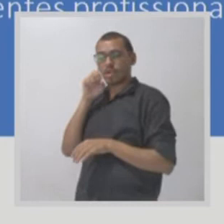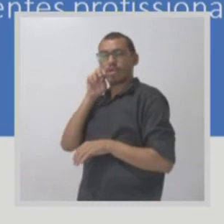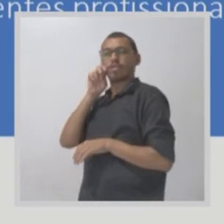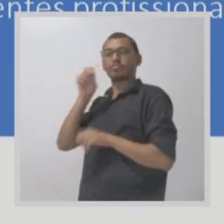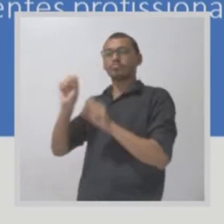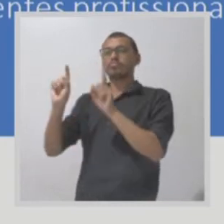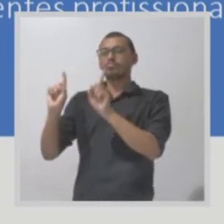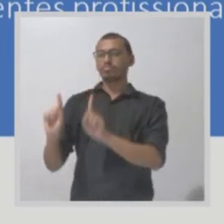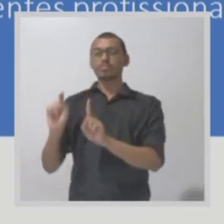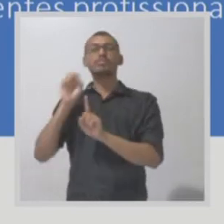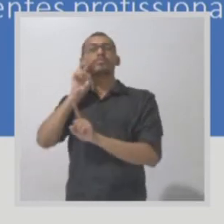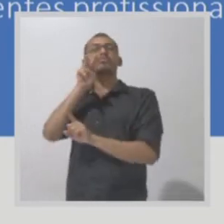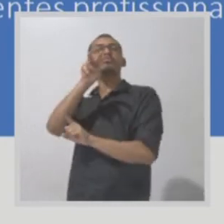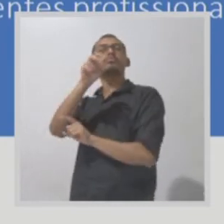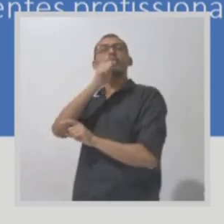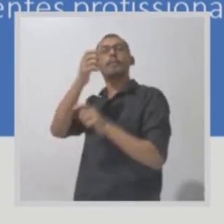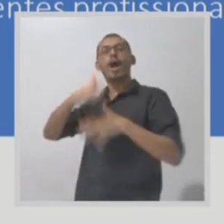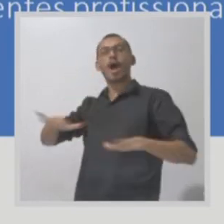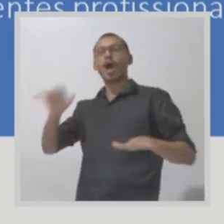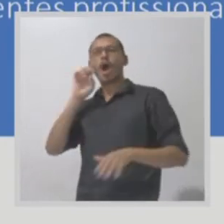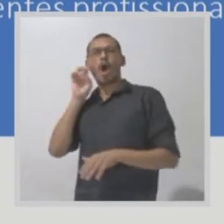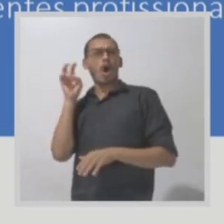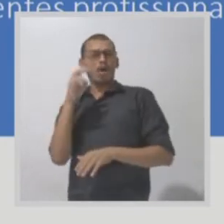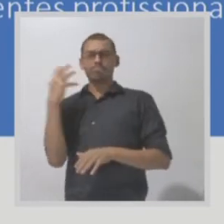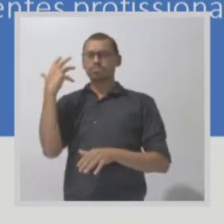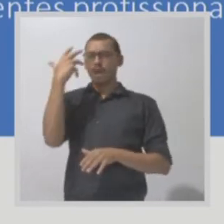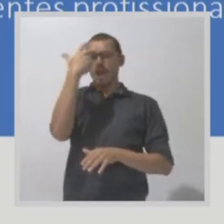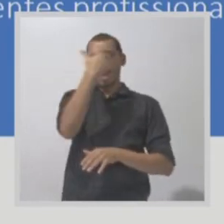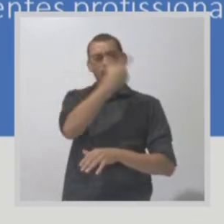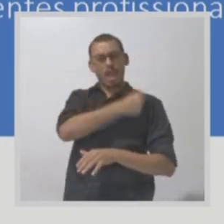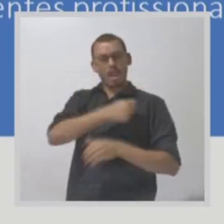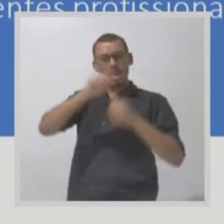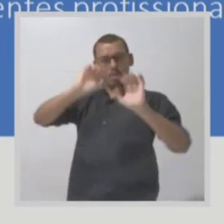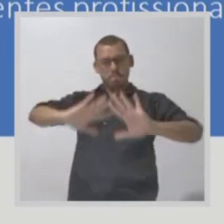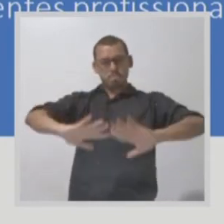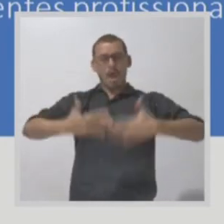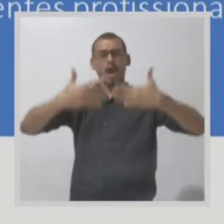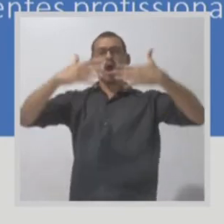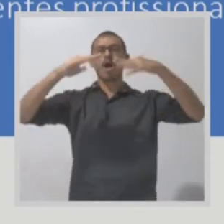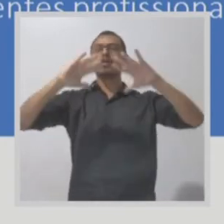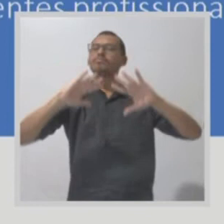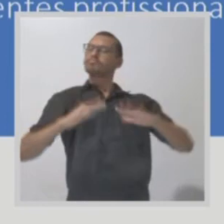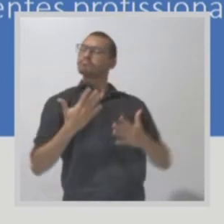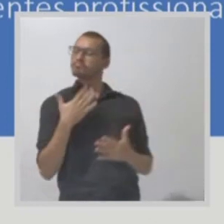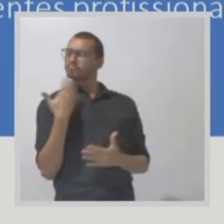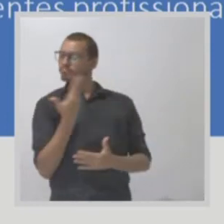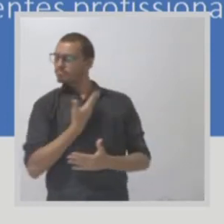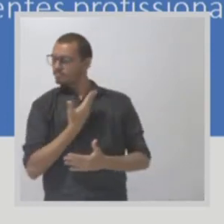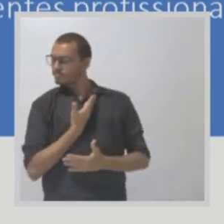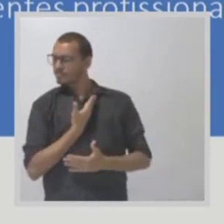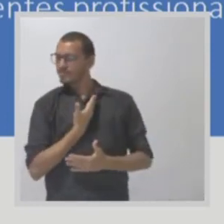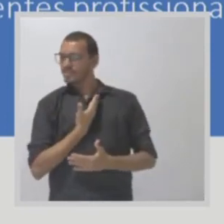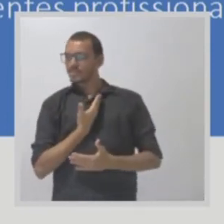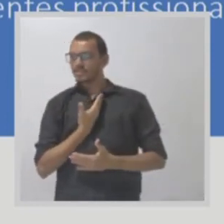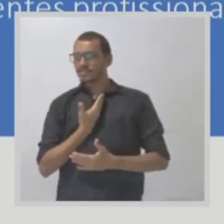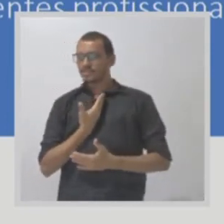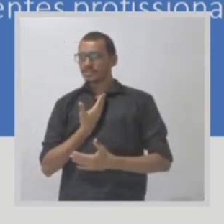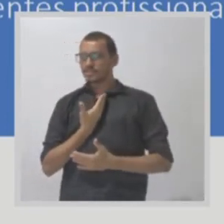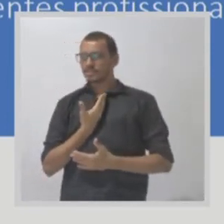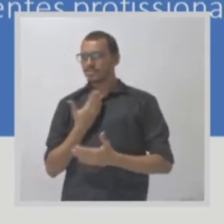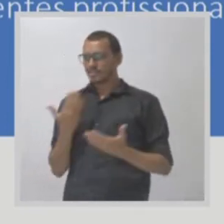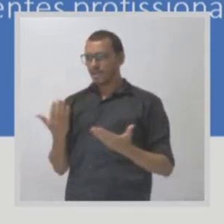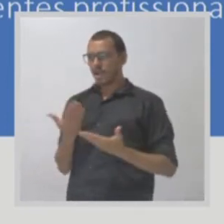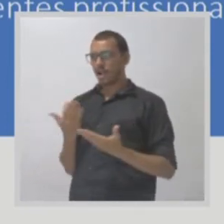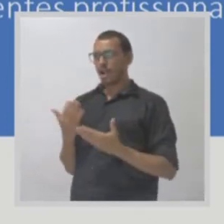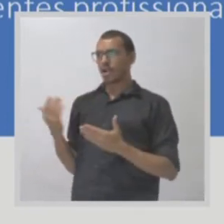ele vai dizer? Veja que belos movimentos elípticos fazem essas ondas, meu caro amigo. Pegalezemos nesse instante